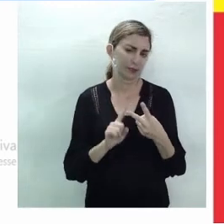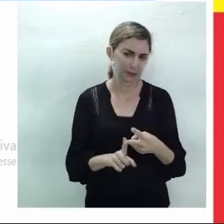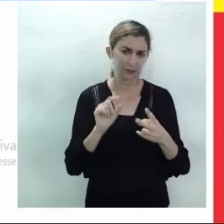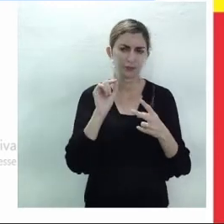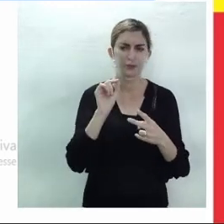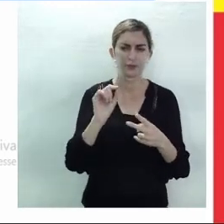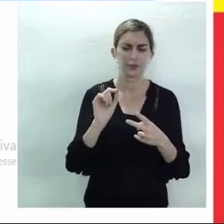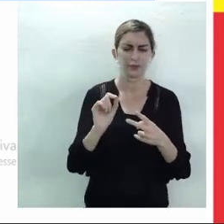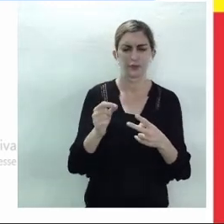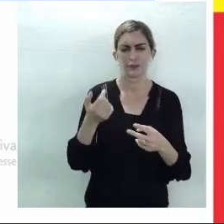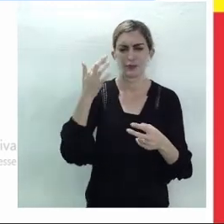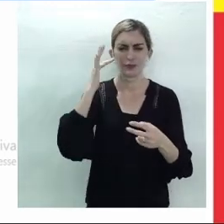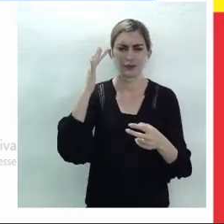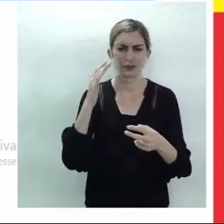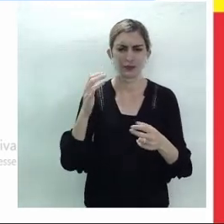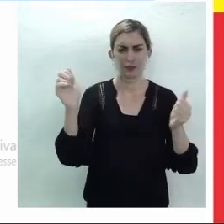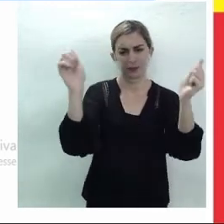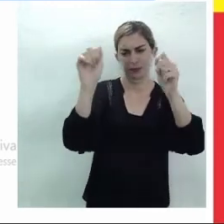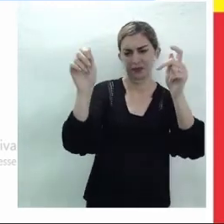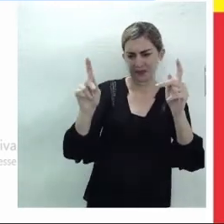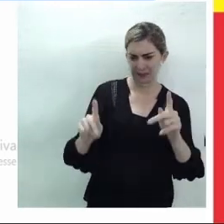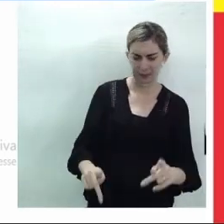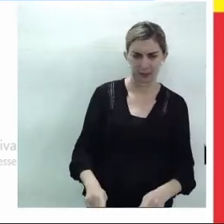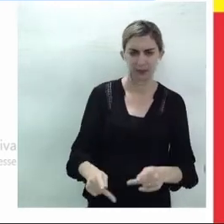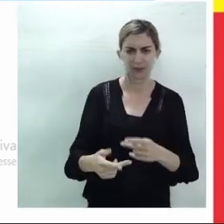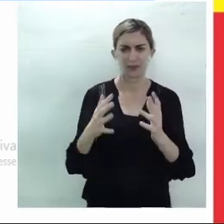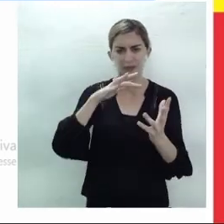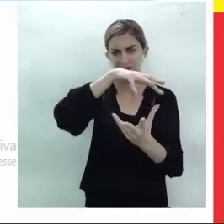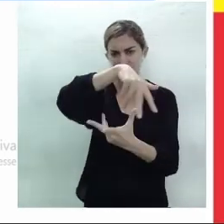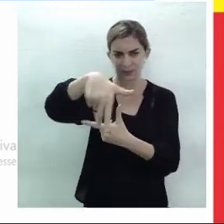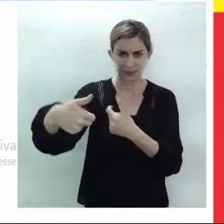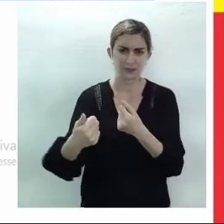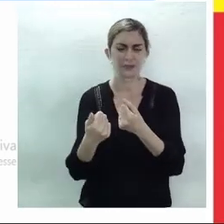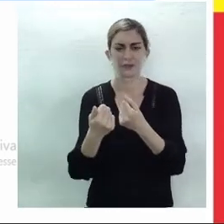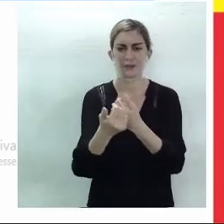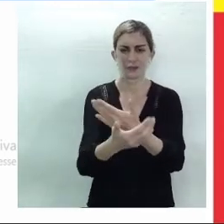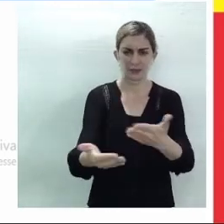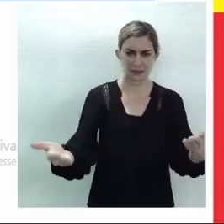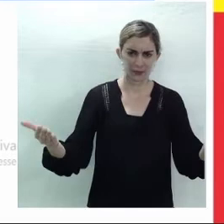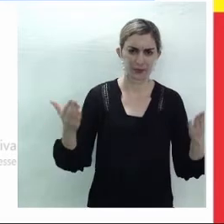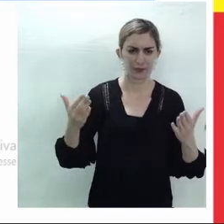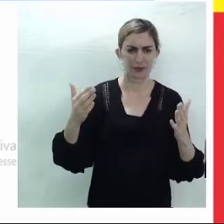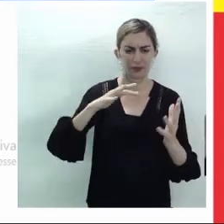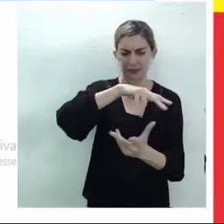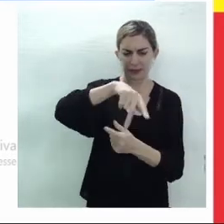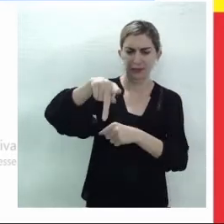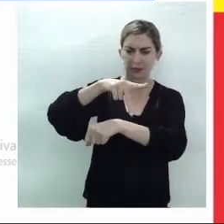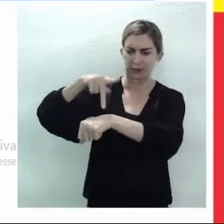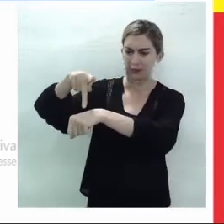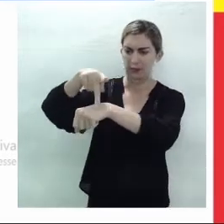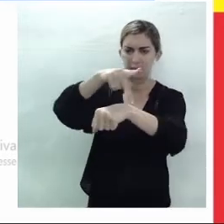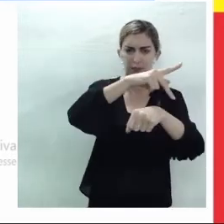temos, considerando que a paz mundial entre as nações